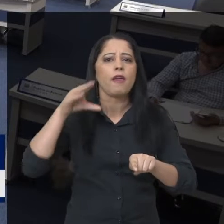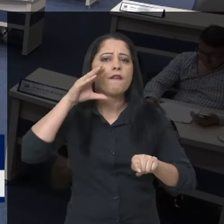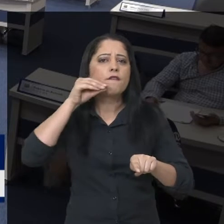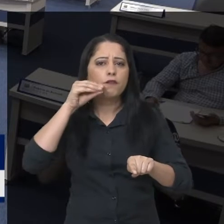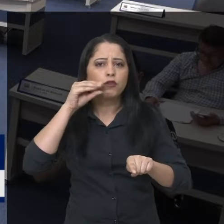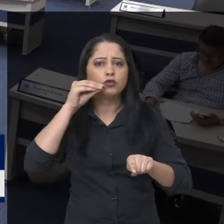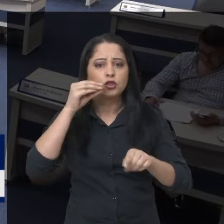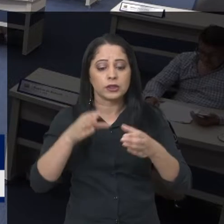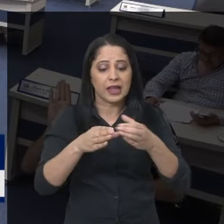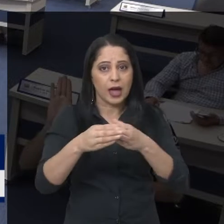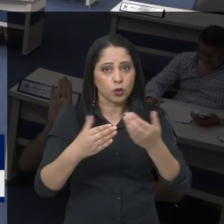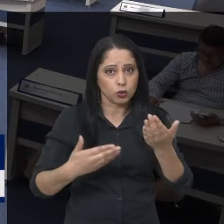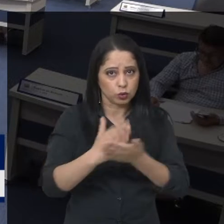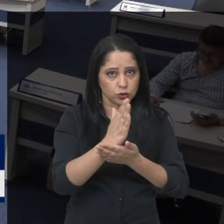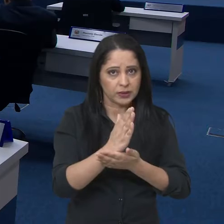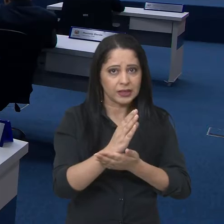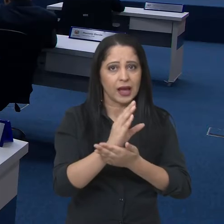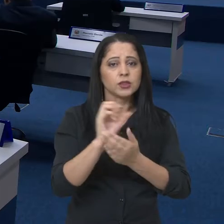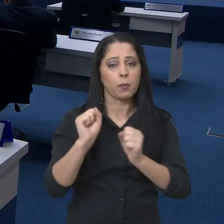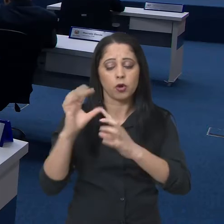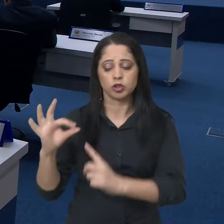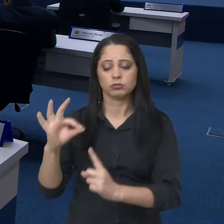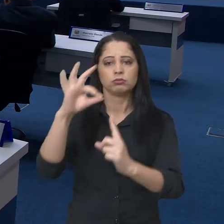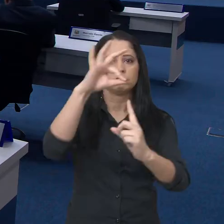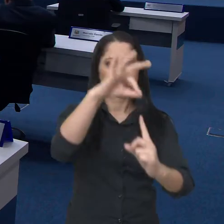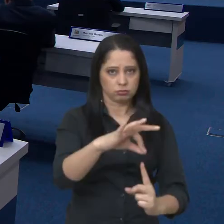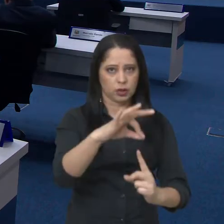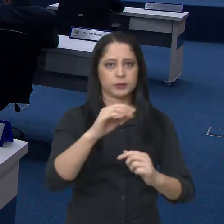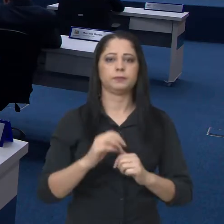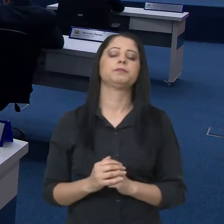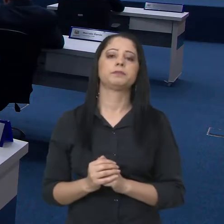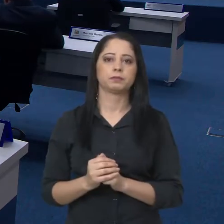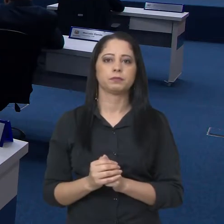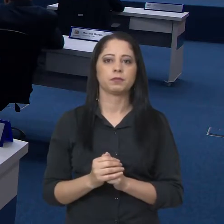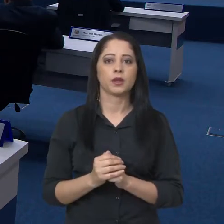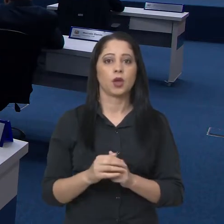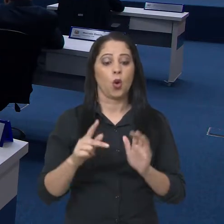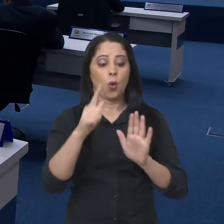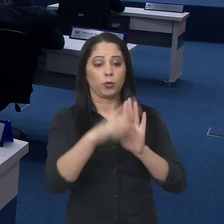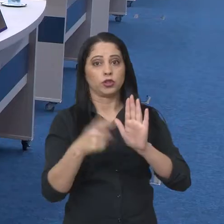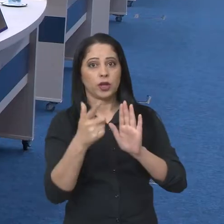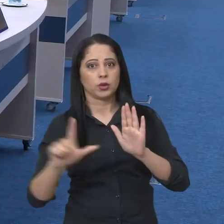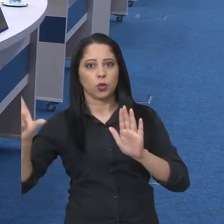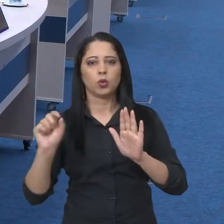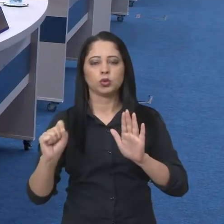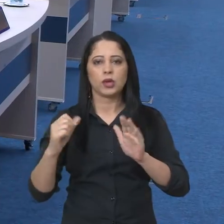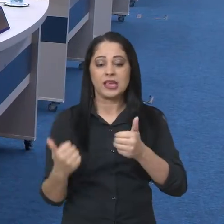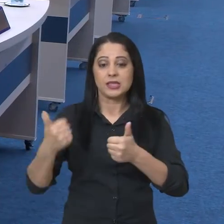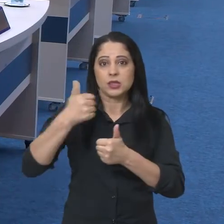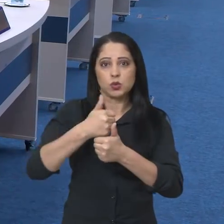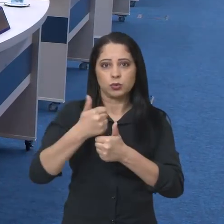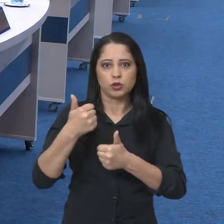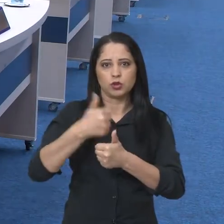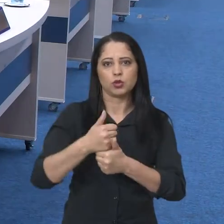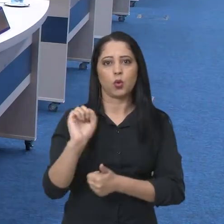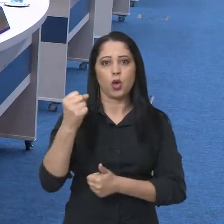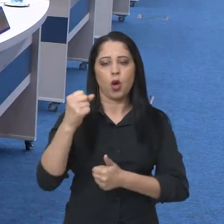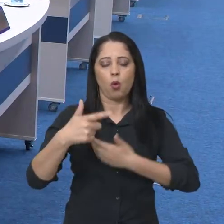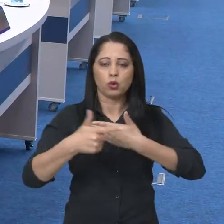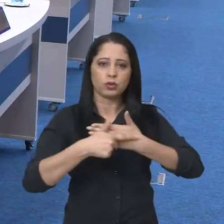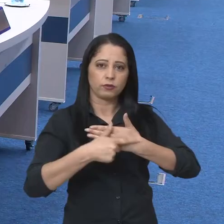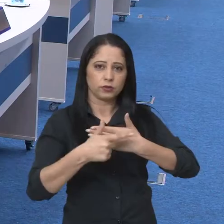servidores efetivos possam ser nomeados o segundo projeto substitui a especialidade profissional de oito cargos vagos